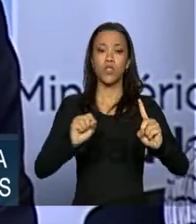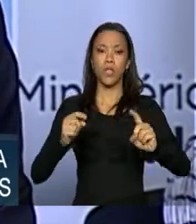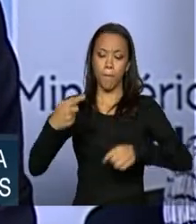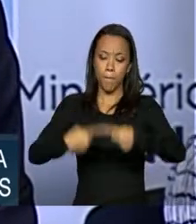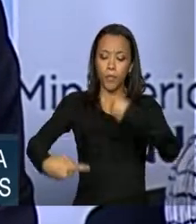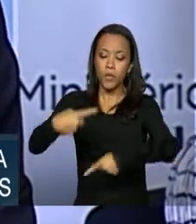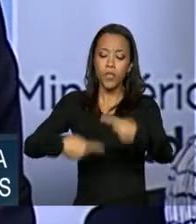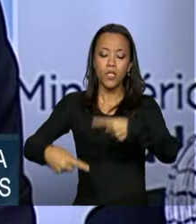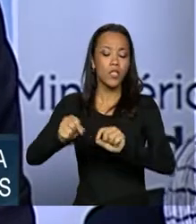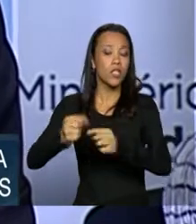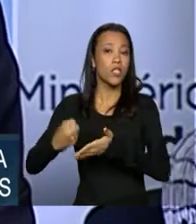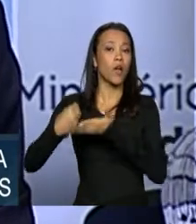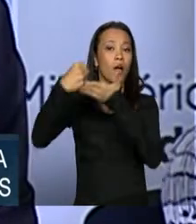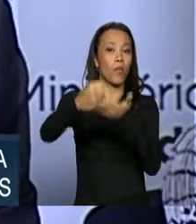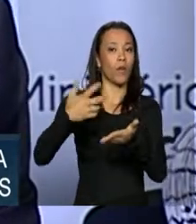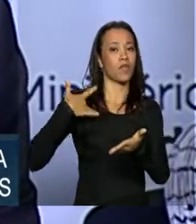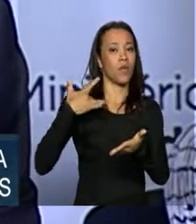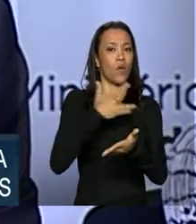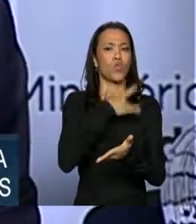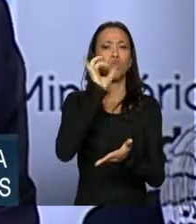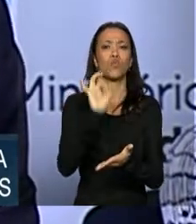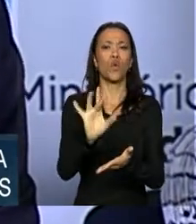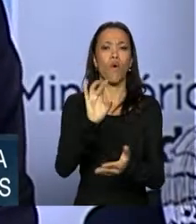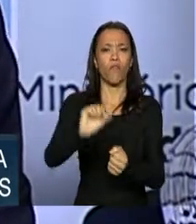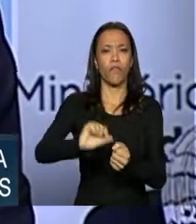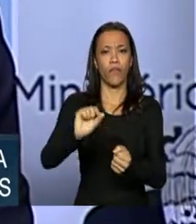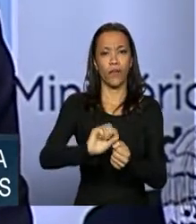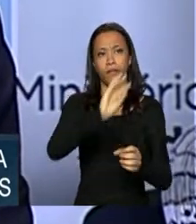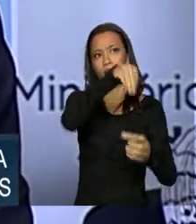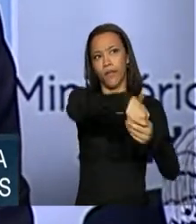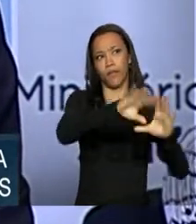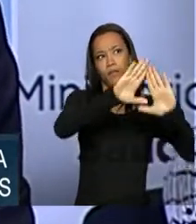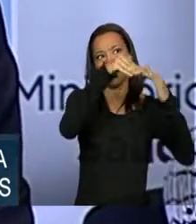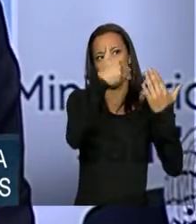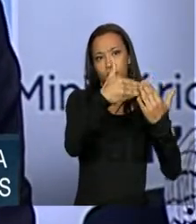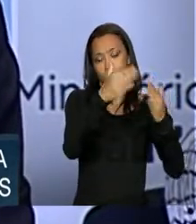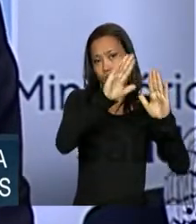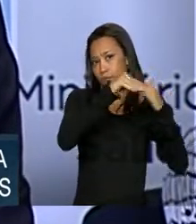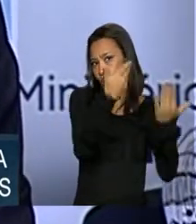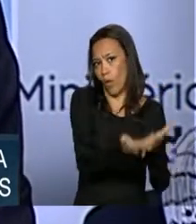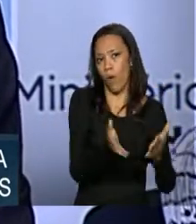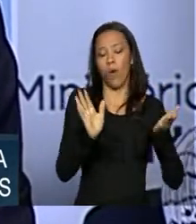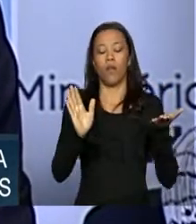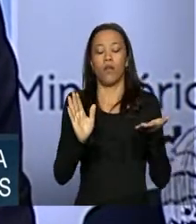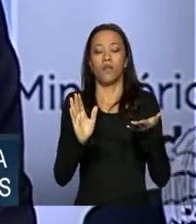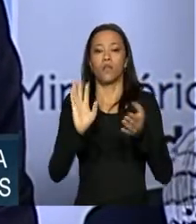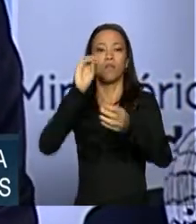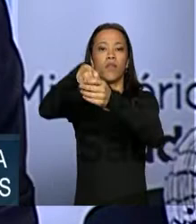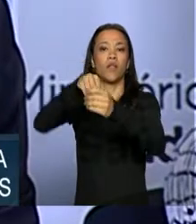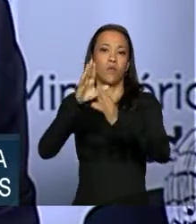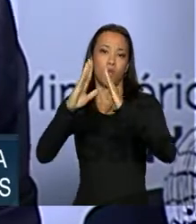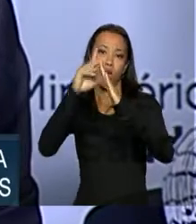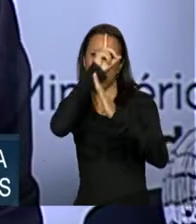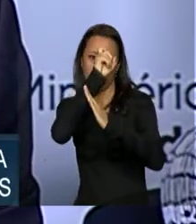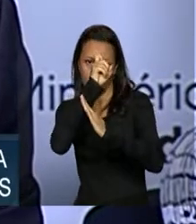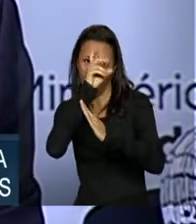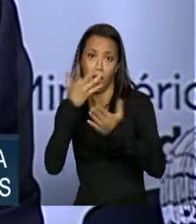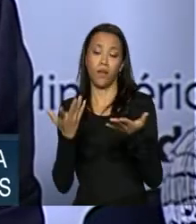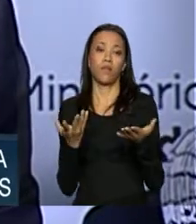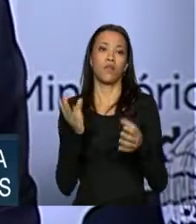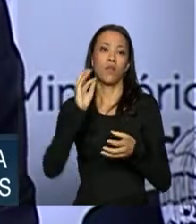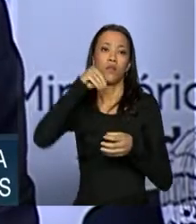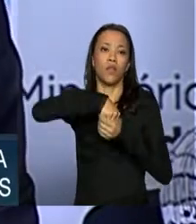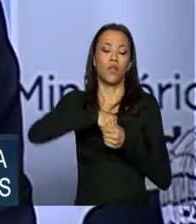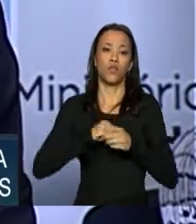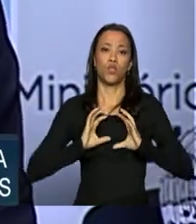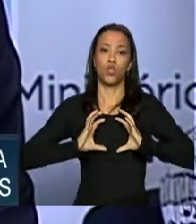não podem ser feitas apenas nas unidades básicas, nas escolas, nos grupos de articulação comunitária,